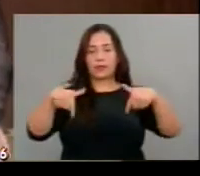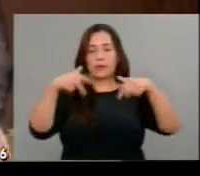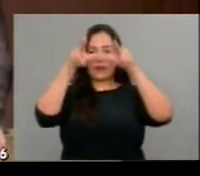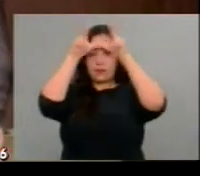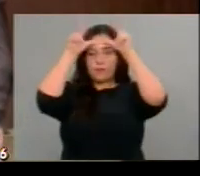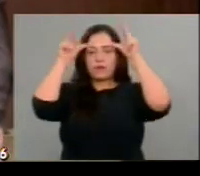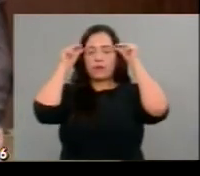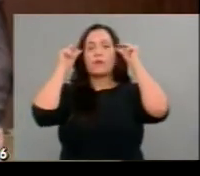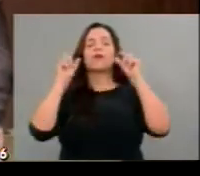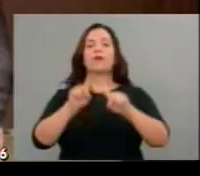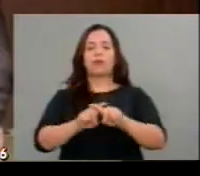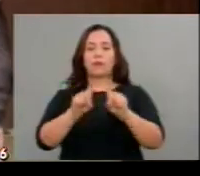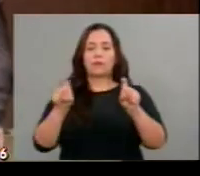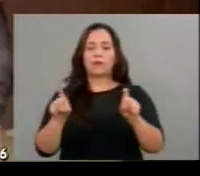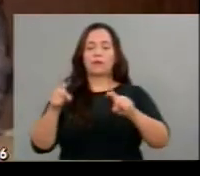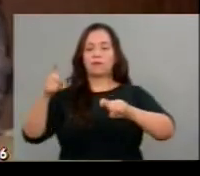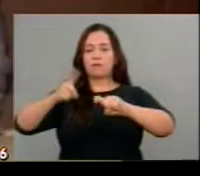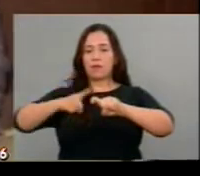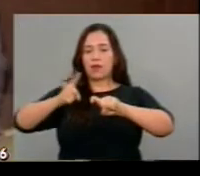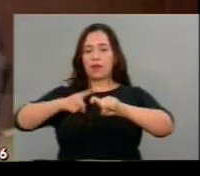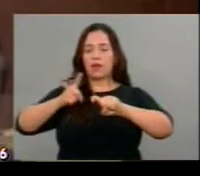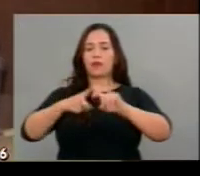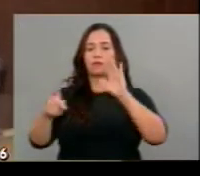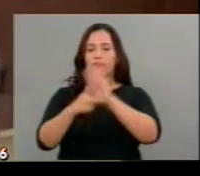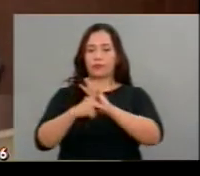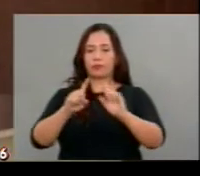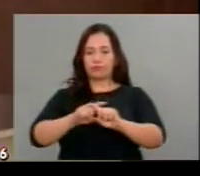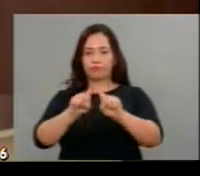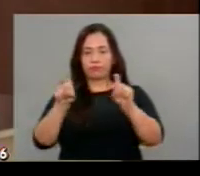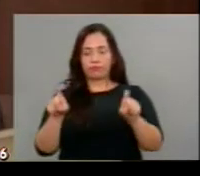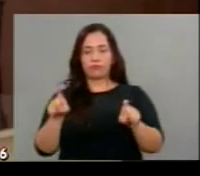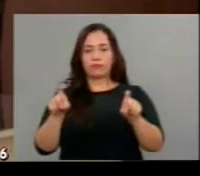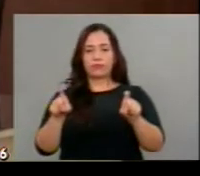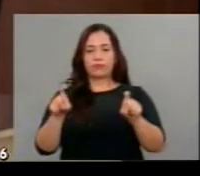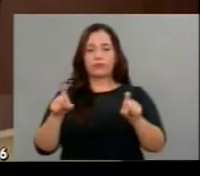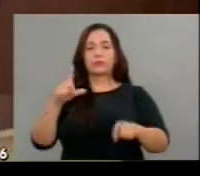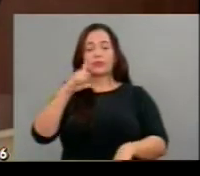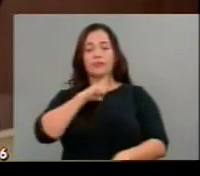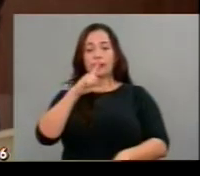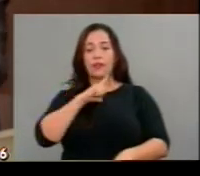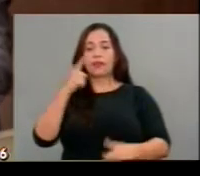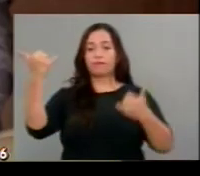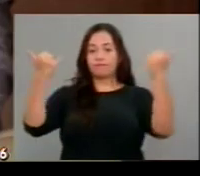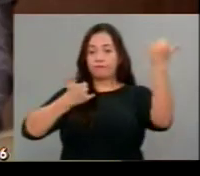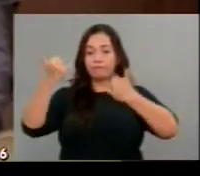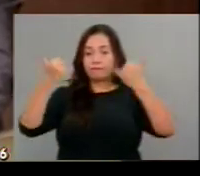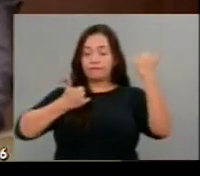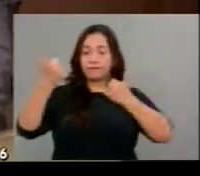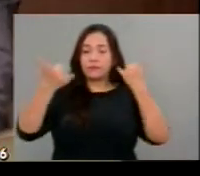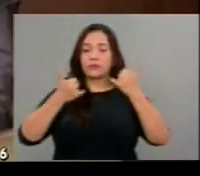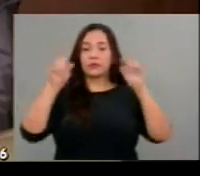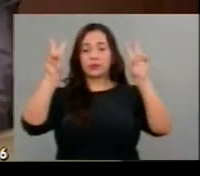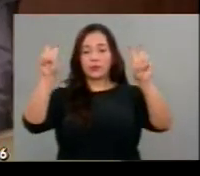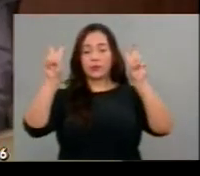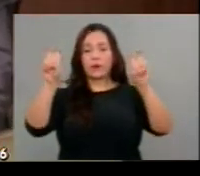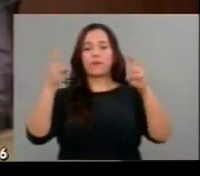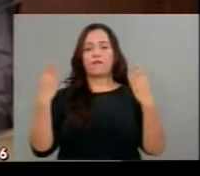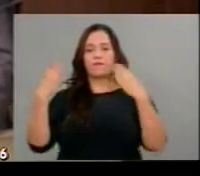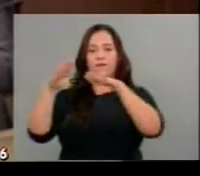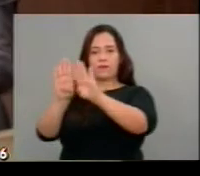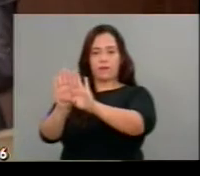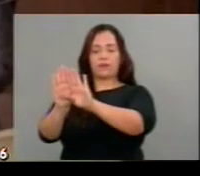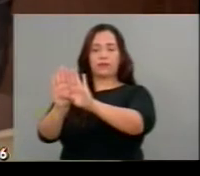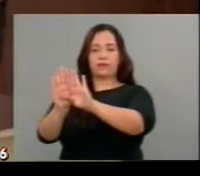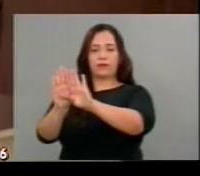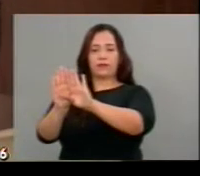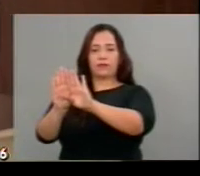enfermeiros obstetras, médicos ginecologistas e obstetras, que estavam nos alertando sobre o possível